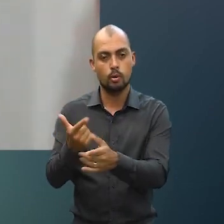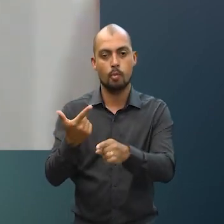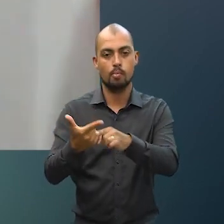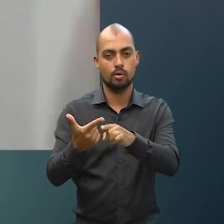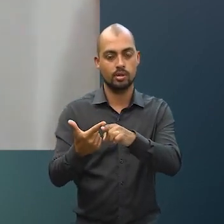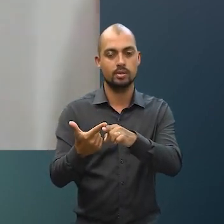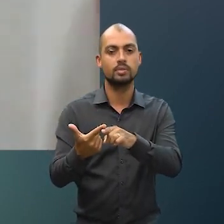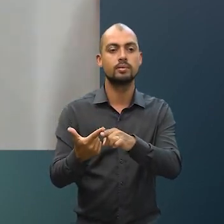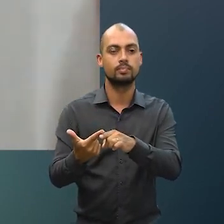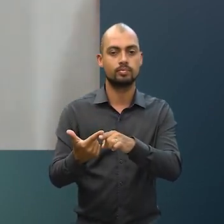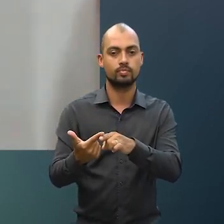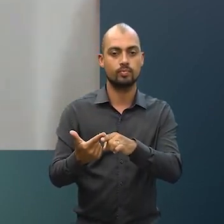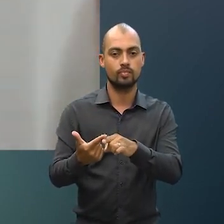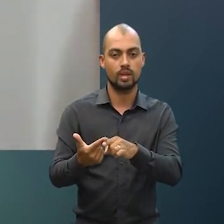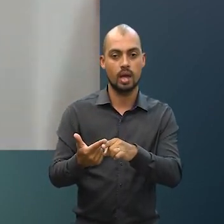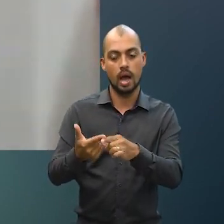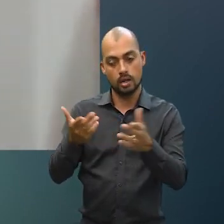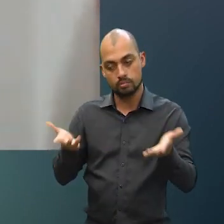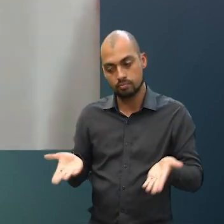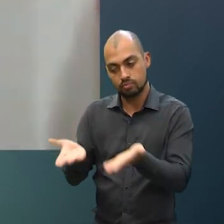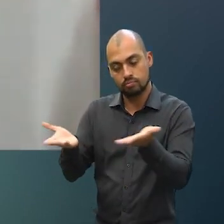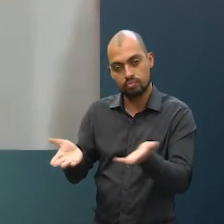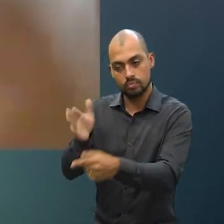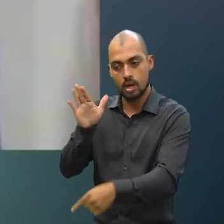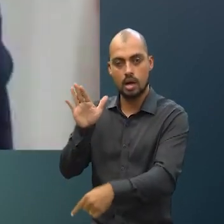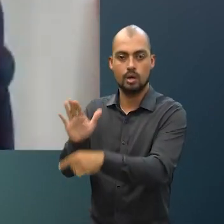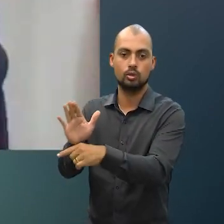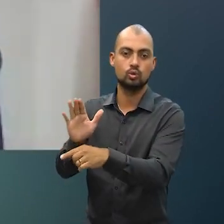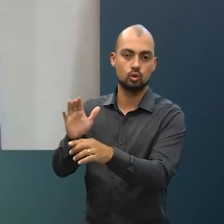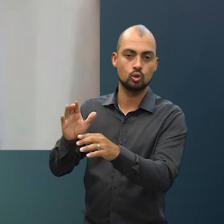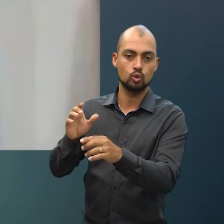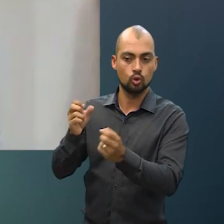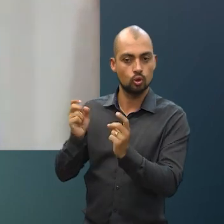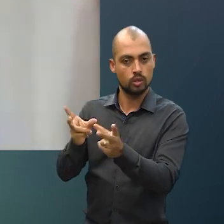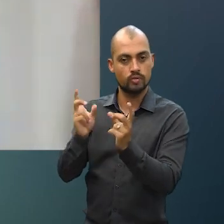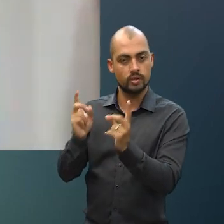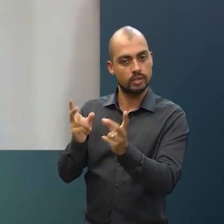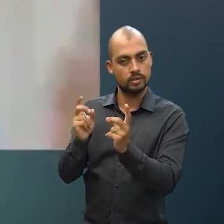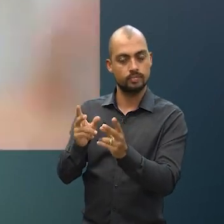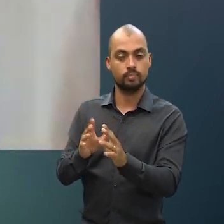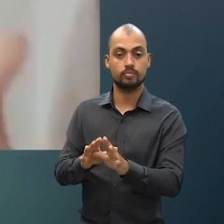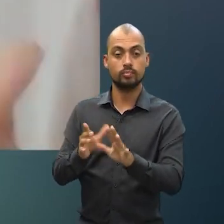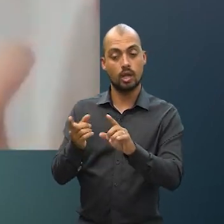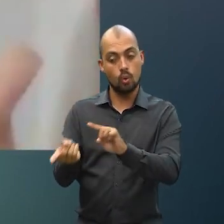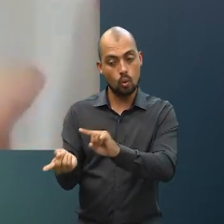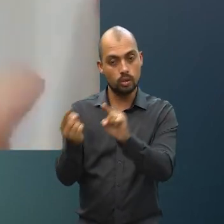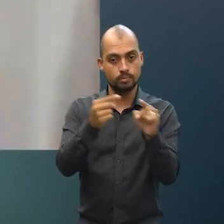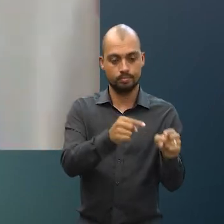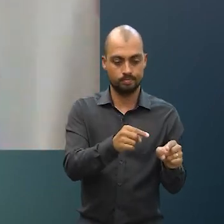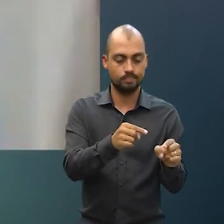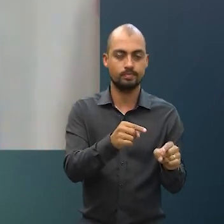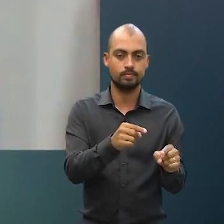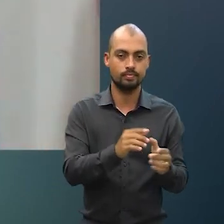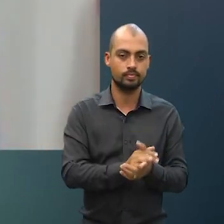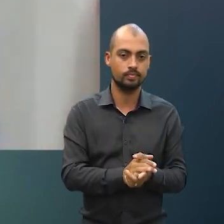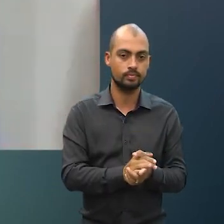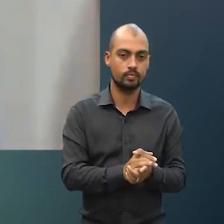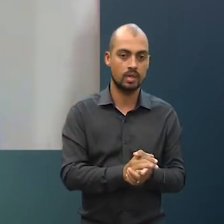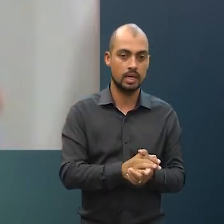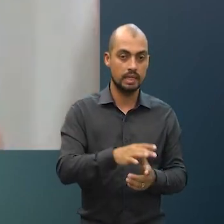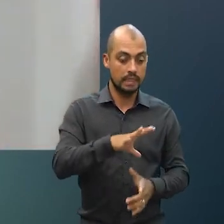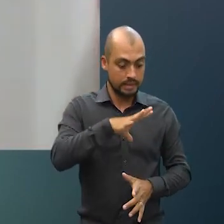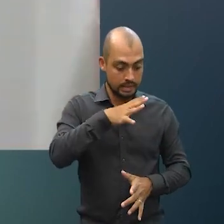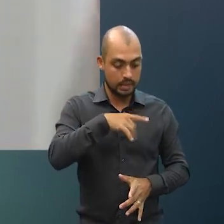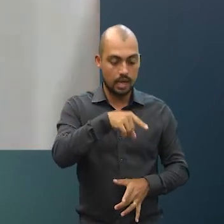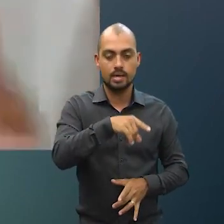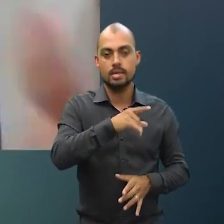acabou realmente assim privilegiando o comércio local. E aí, por outro lado, né, o comércio local ele tem também assim se